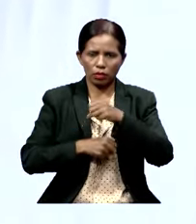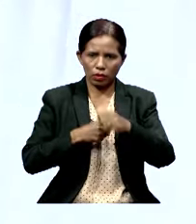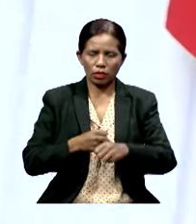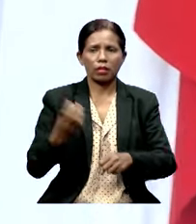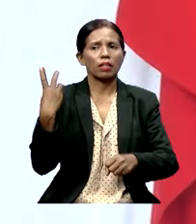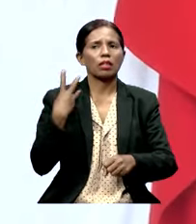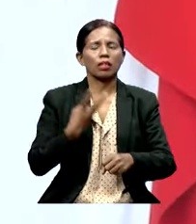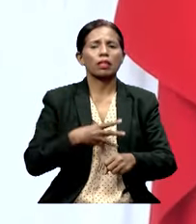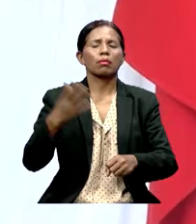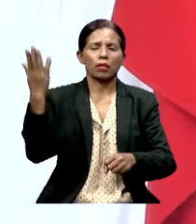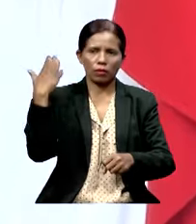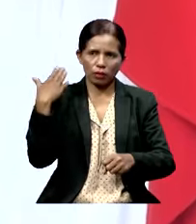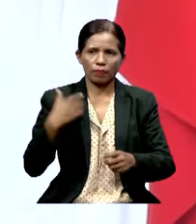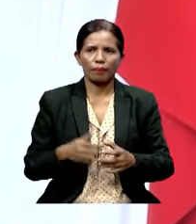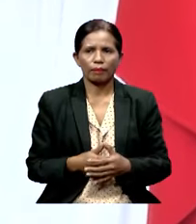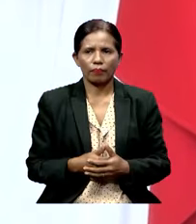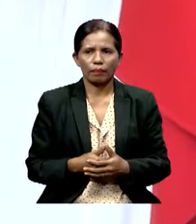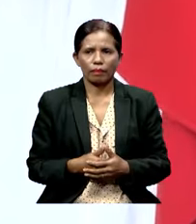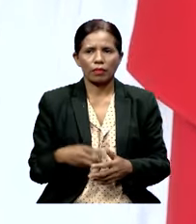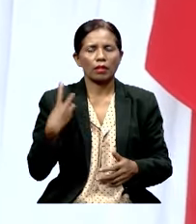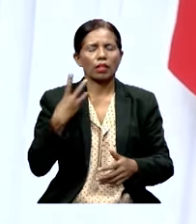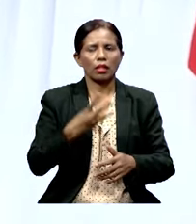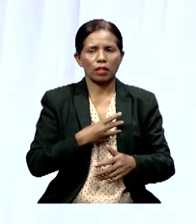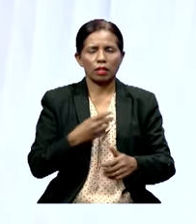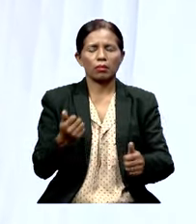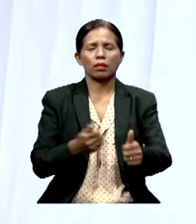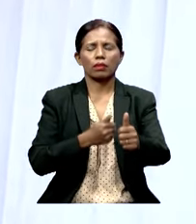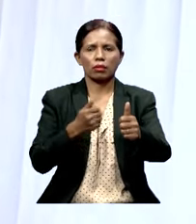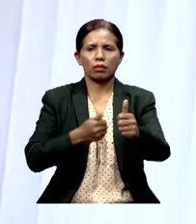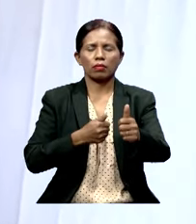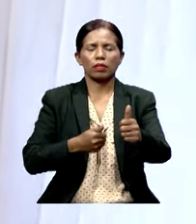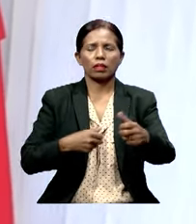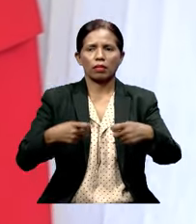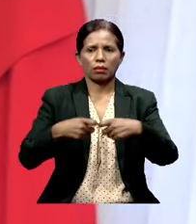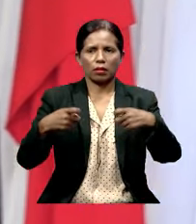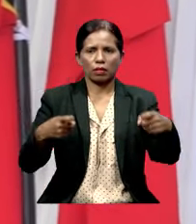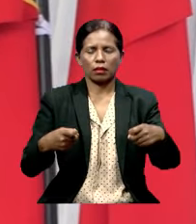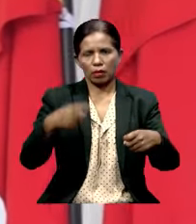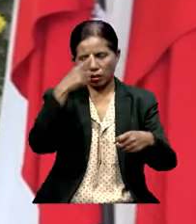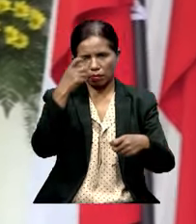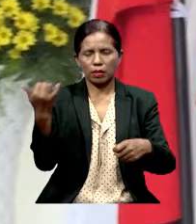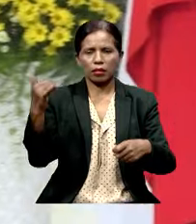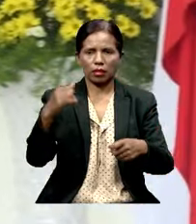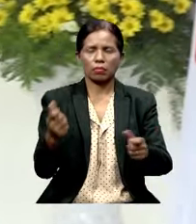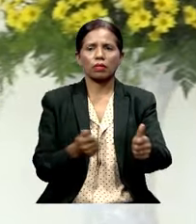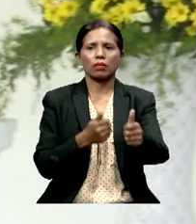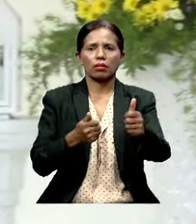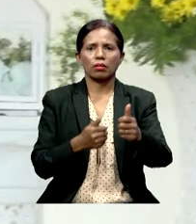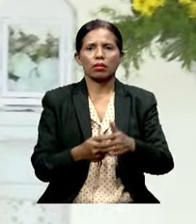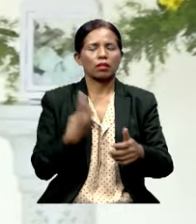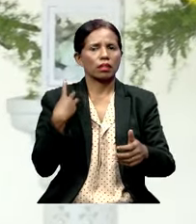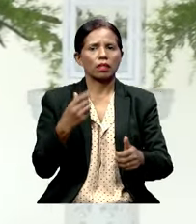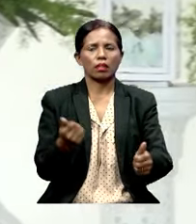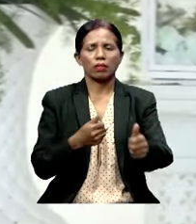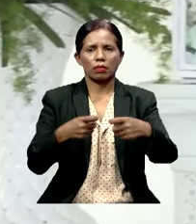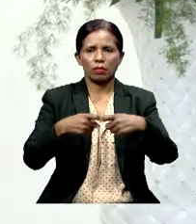neve uru. Ita, Macduni inimigo, né? Também se ele é Macduni inimigo. Ita, Latuni inimigo,